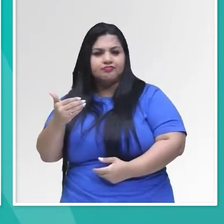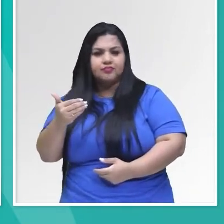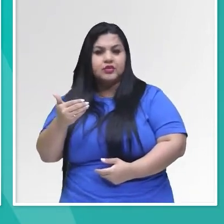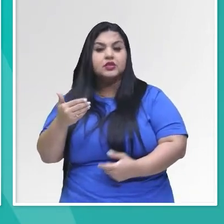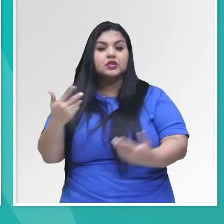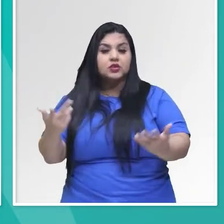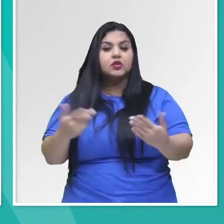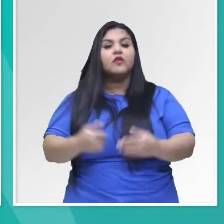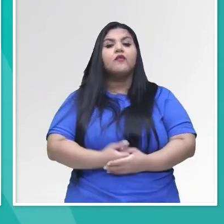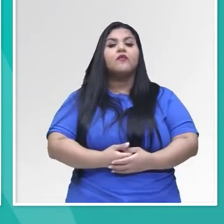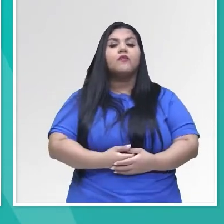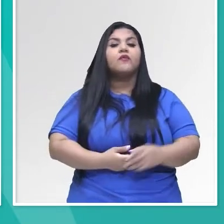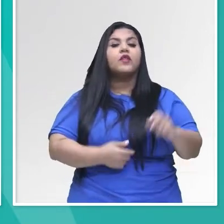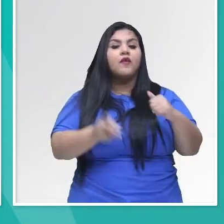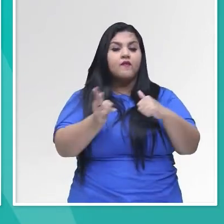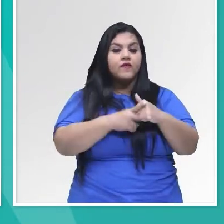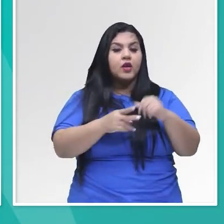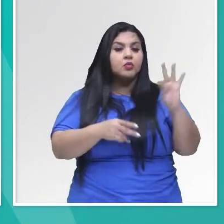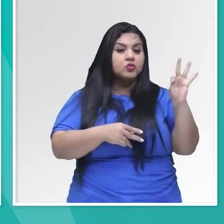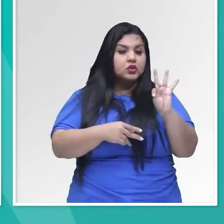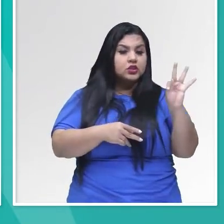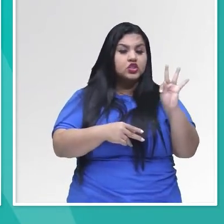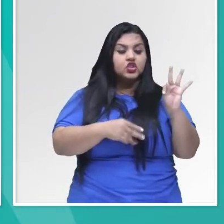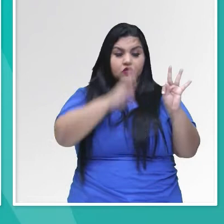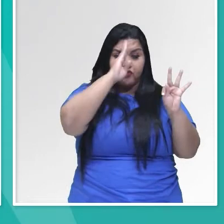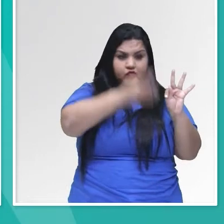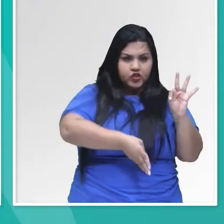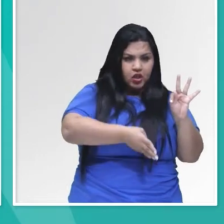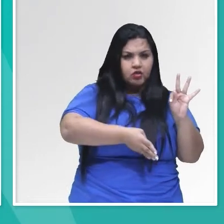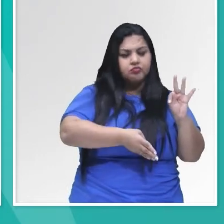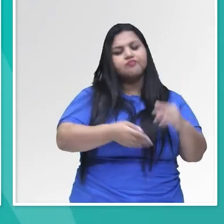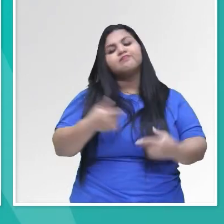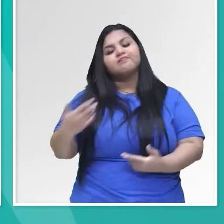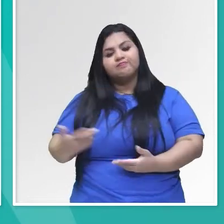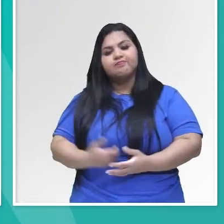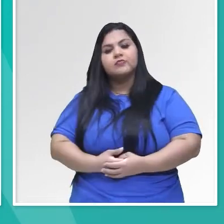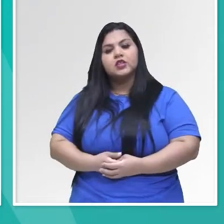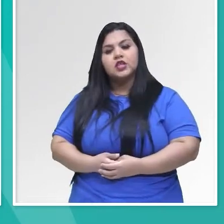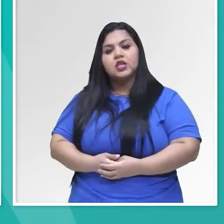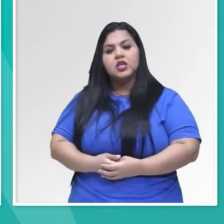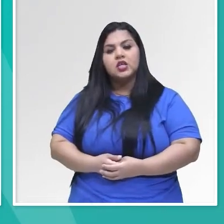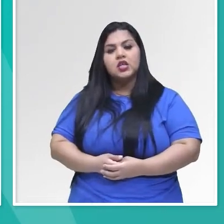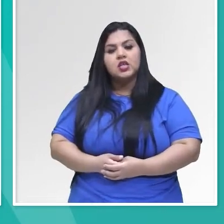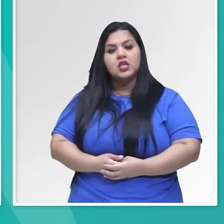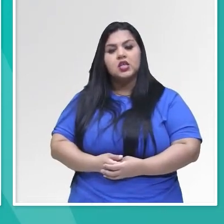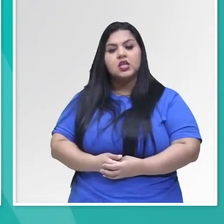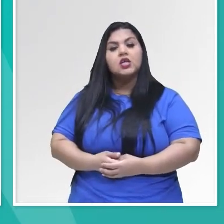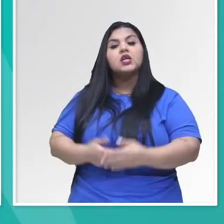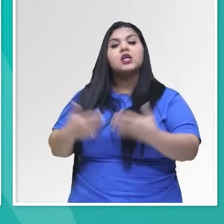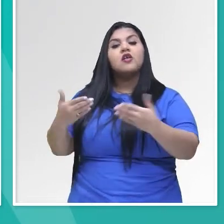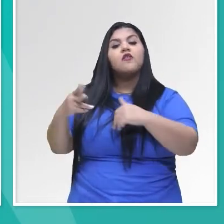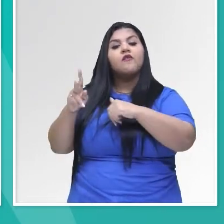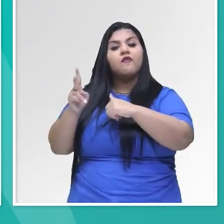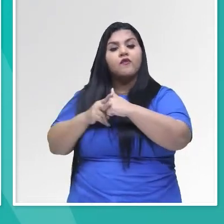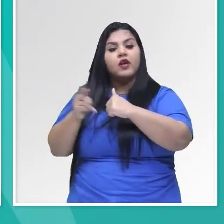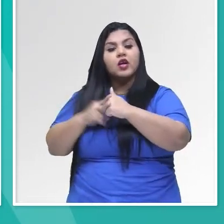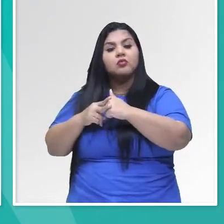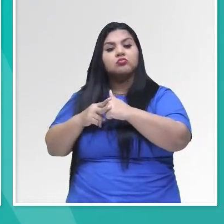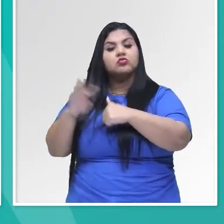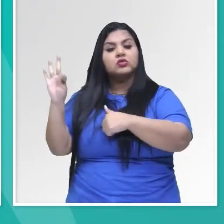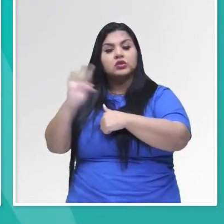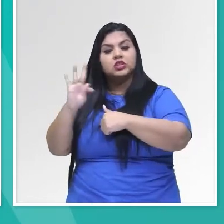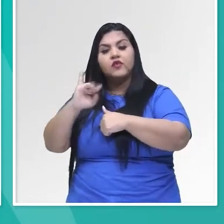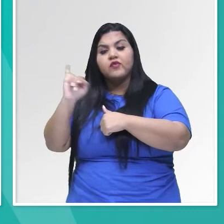transitivo direto não pede preposição. Verbo transitivo direto pede preposição. Professor, quais preposições